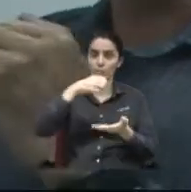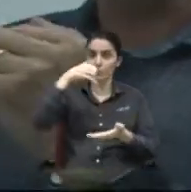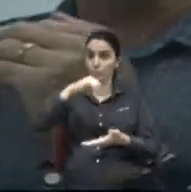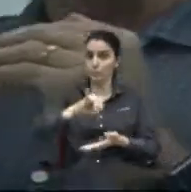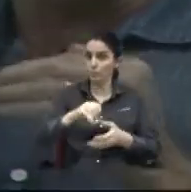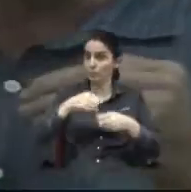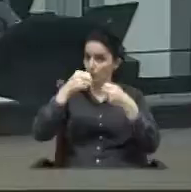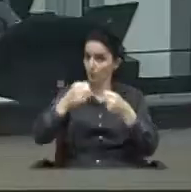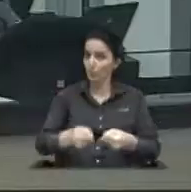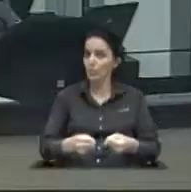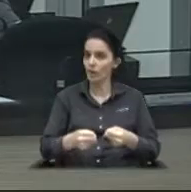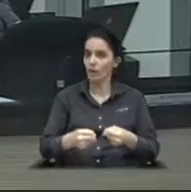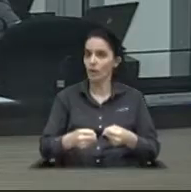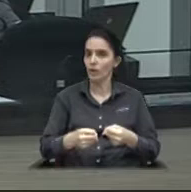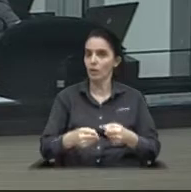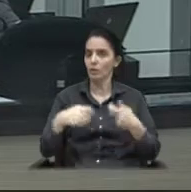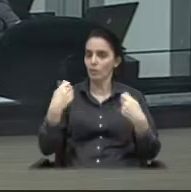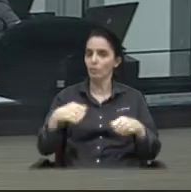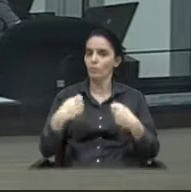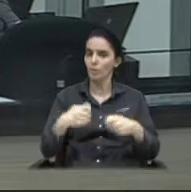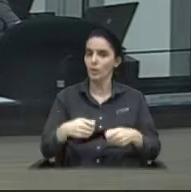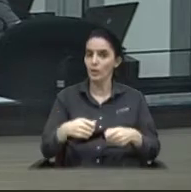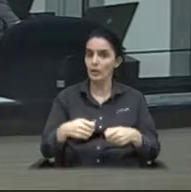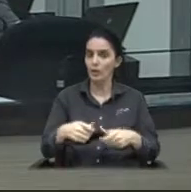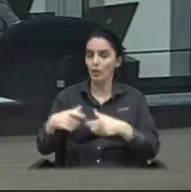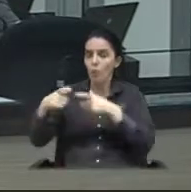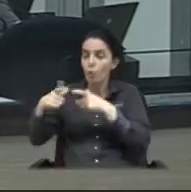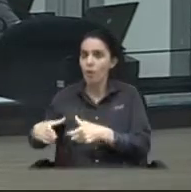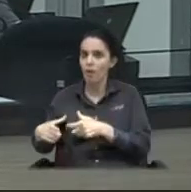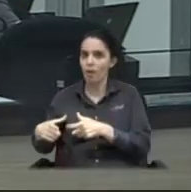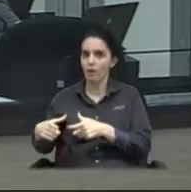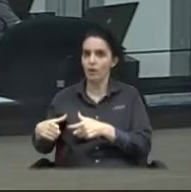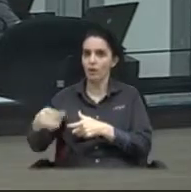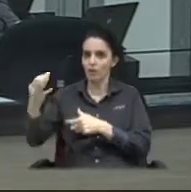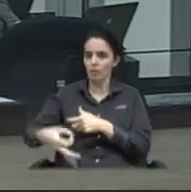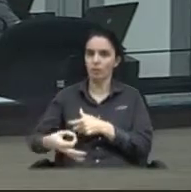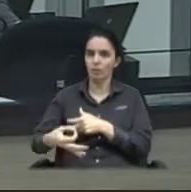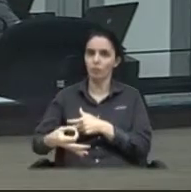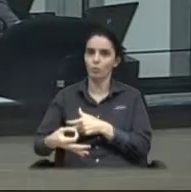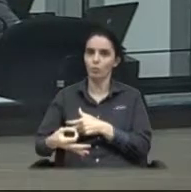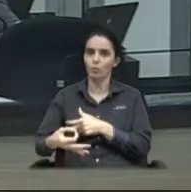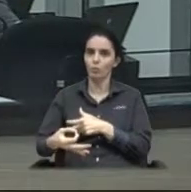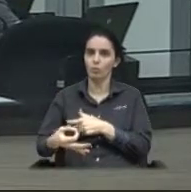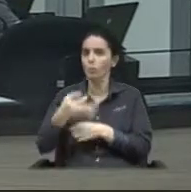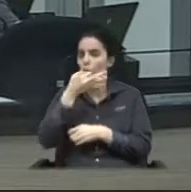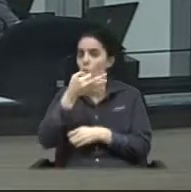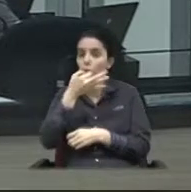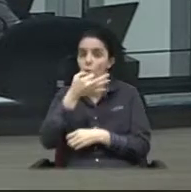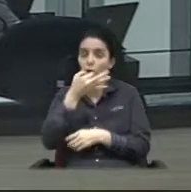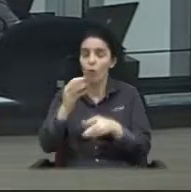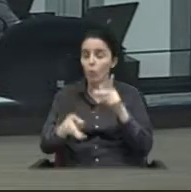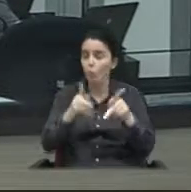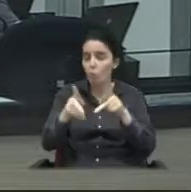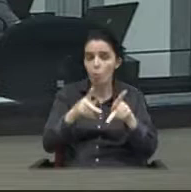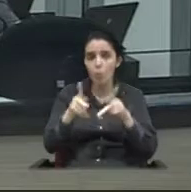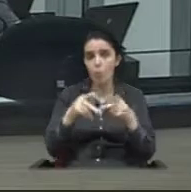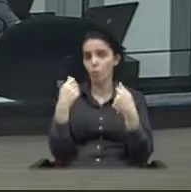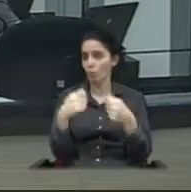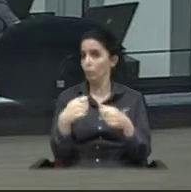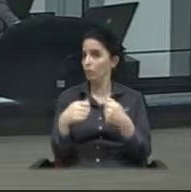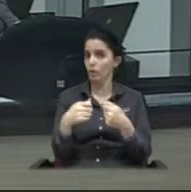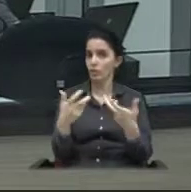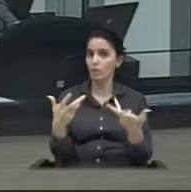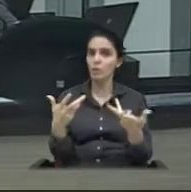se os vereadores pudessem realmente, lá onde você falou no local lá, até para você ter a opinião da população. Quer dizer, se você